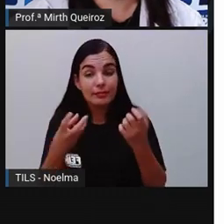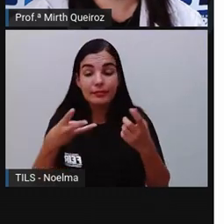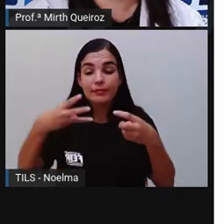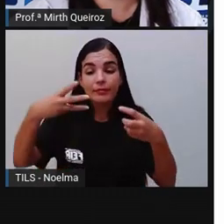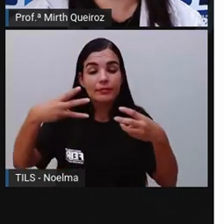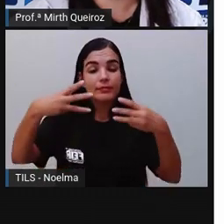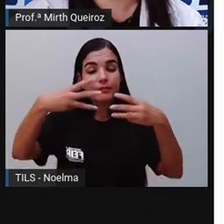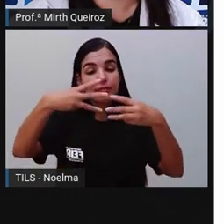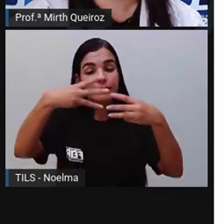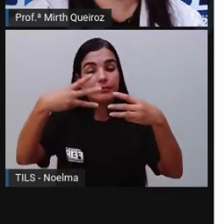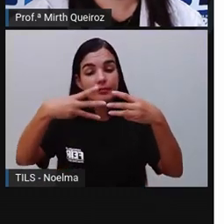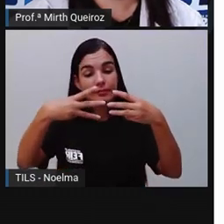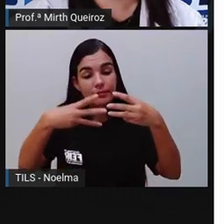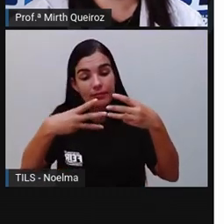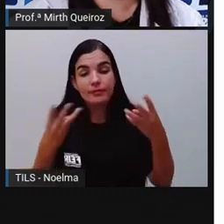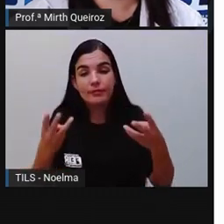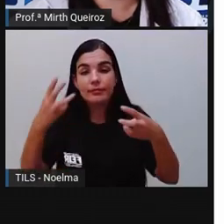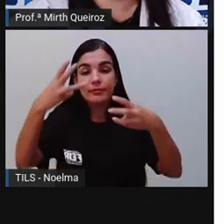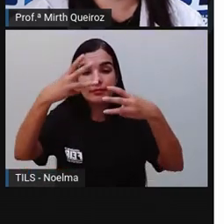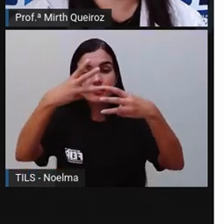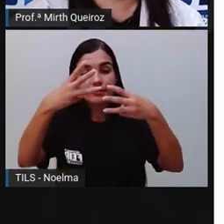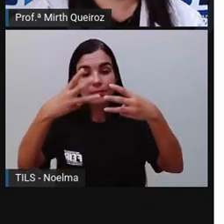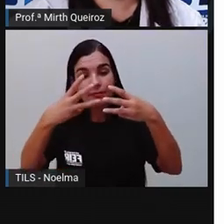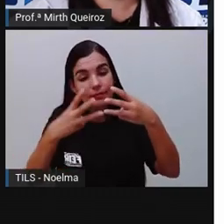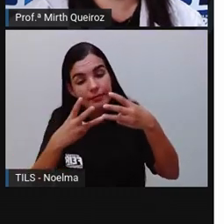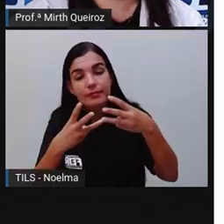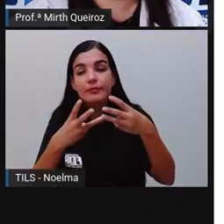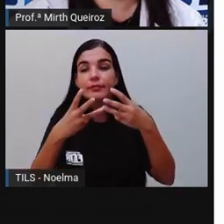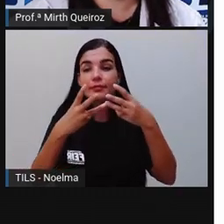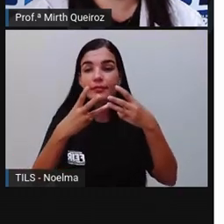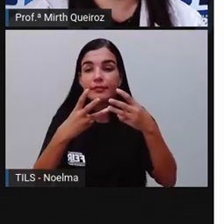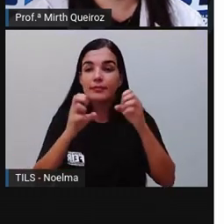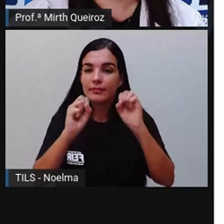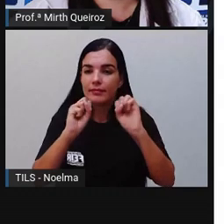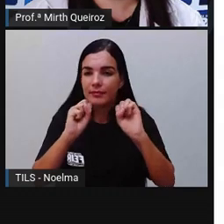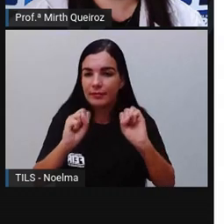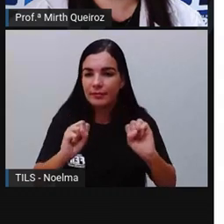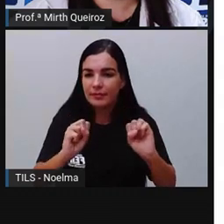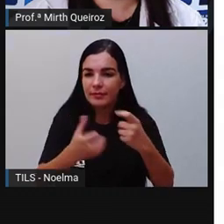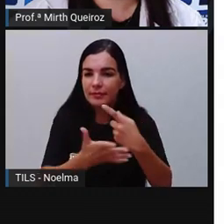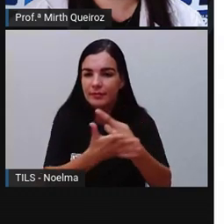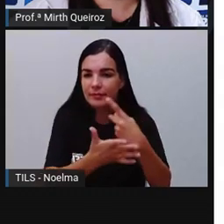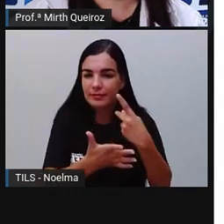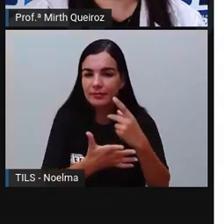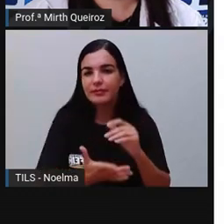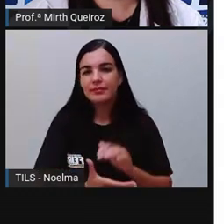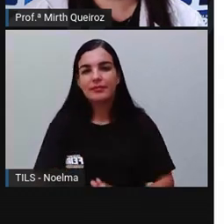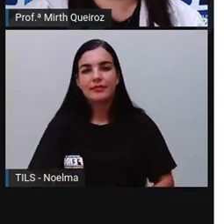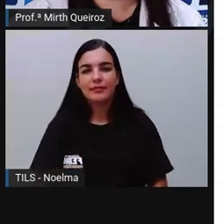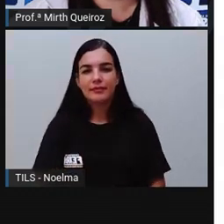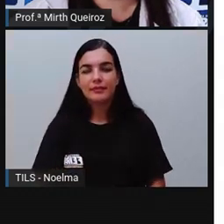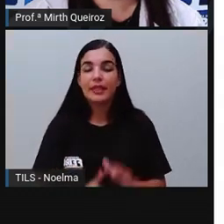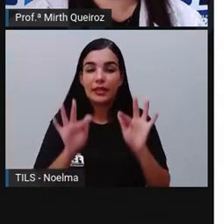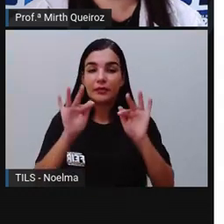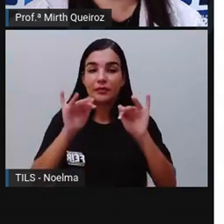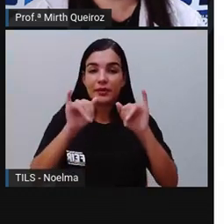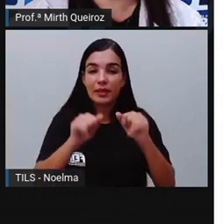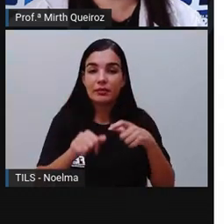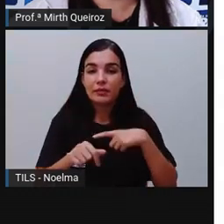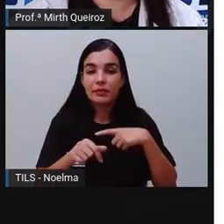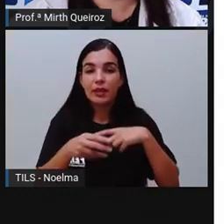Miguel, Joyce com Rodolfo. Carolina com Carlos, Carolina com Miguel, Carolina com Rodolfo. No final, nós temos